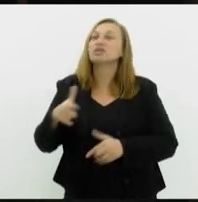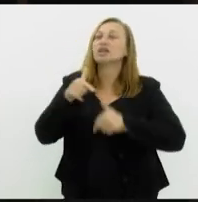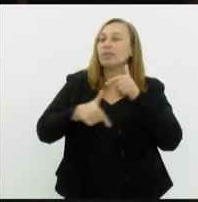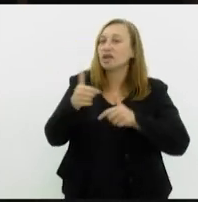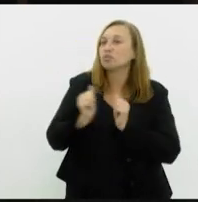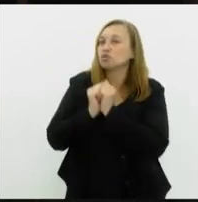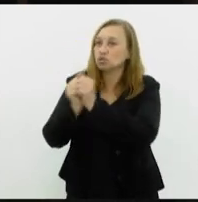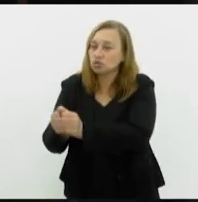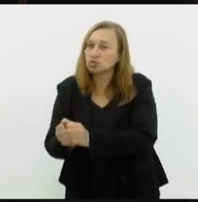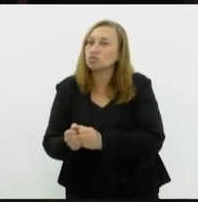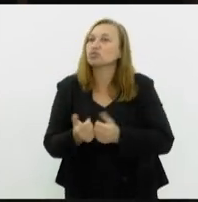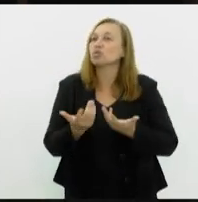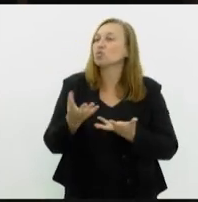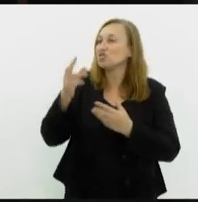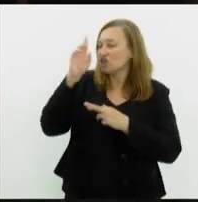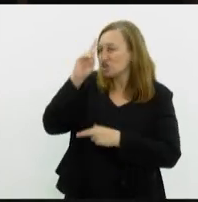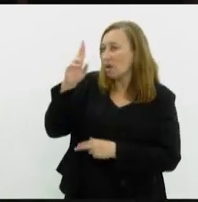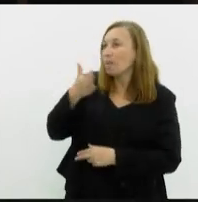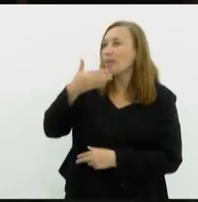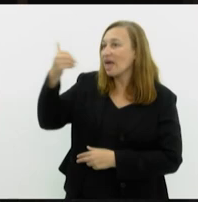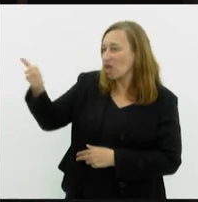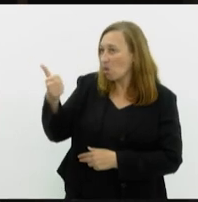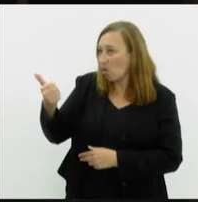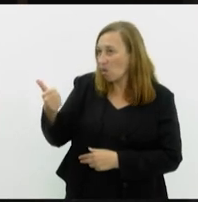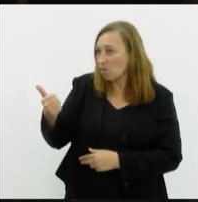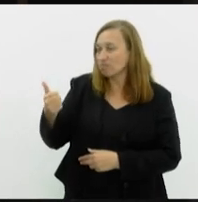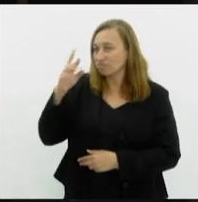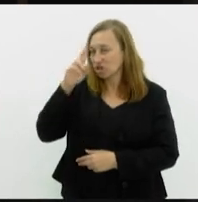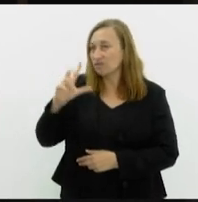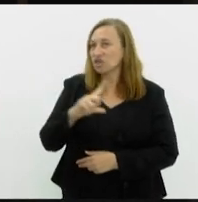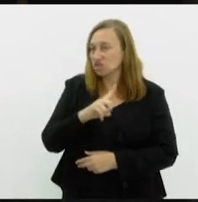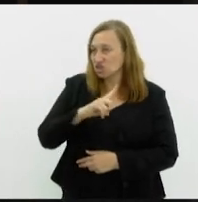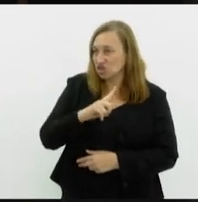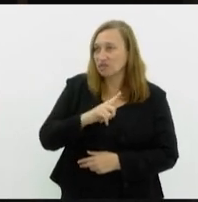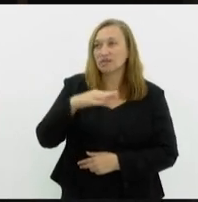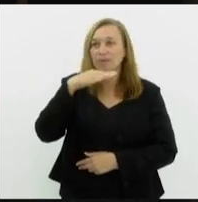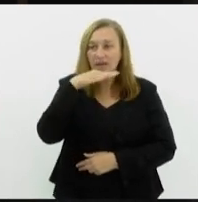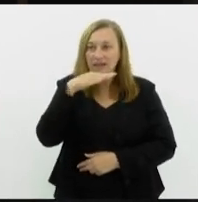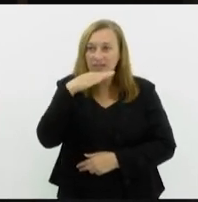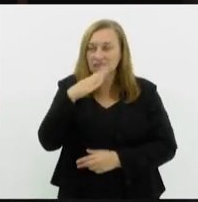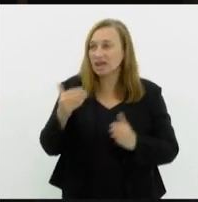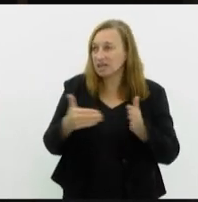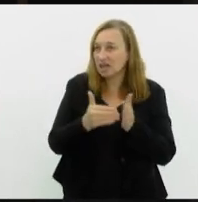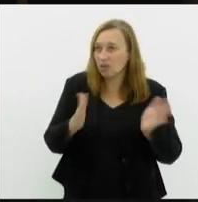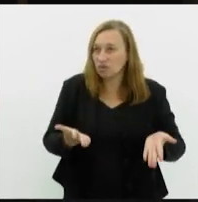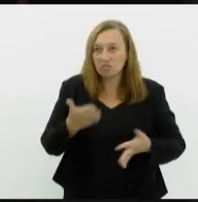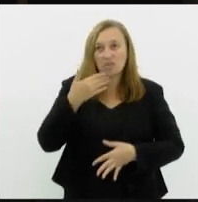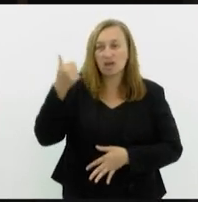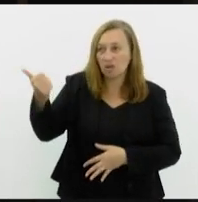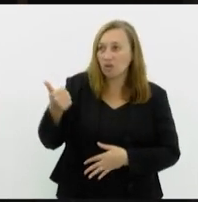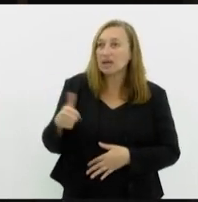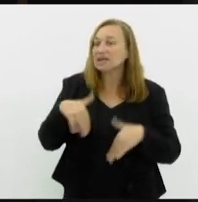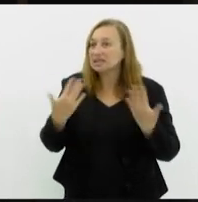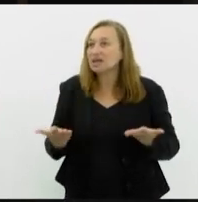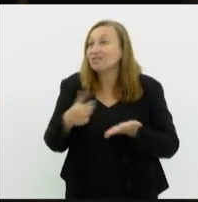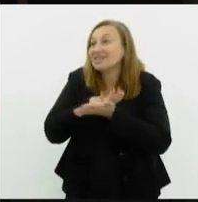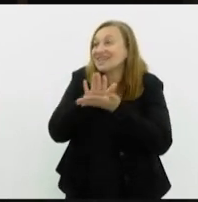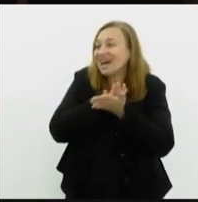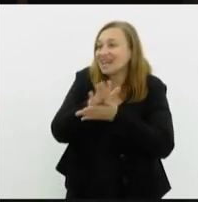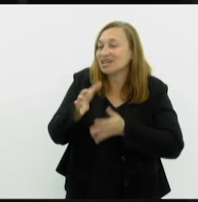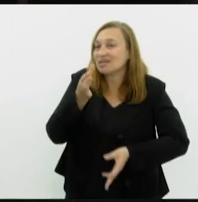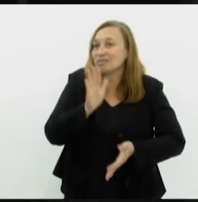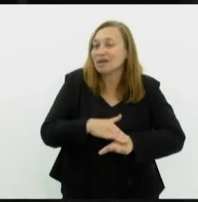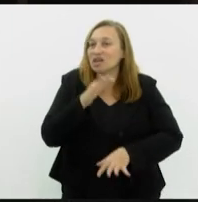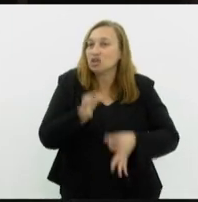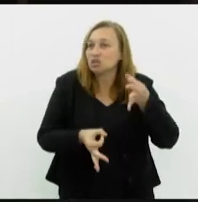juntos. Chefe, você foi um dos melhores comandantes que passaram pelaquela cidade e até hoje é o melhor comandante. Então, nada mais justo do que